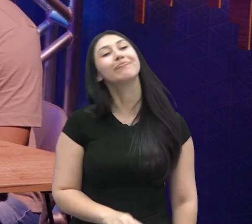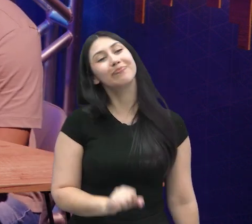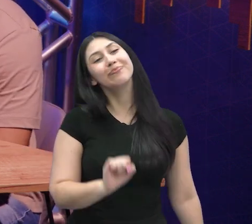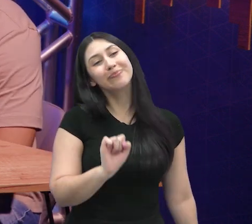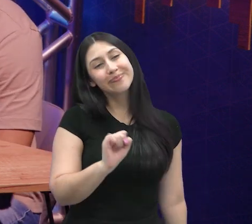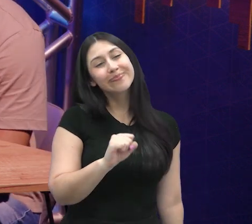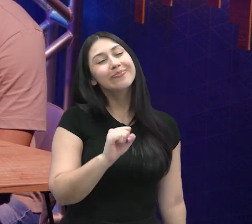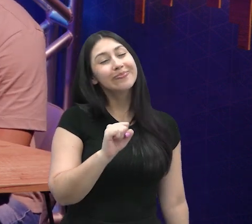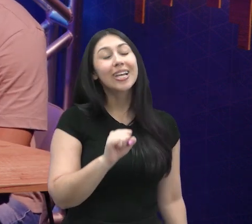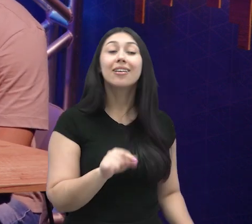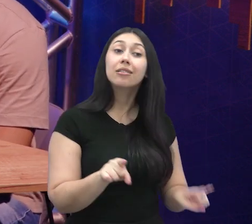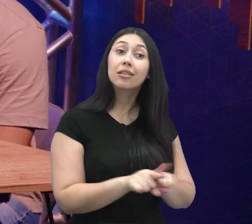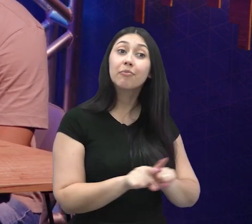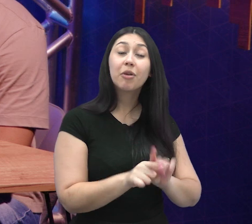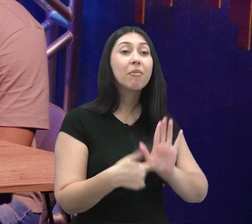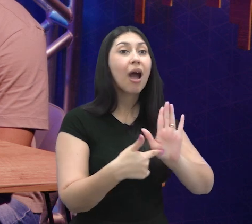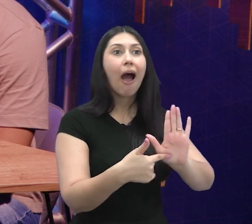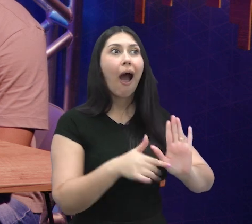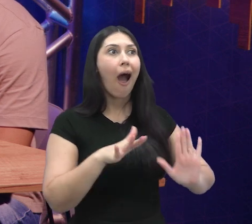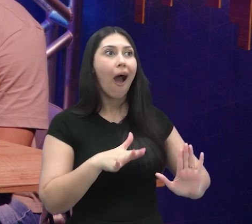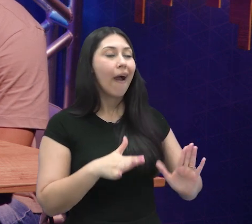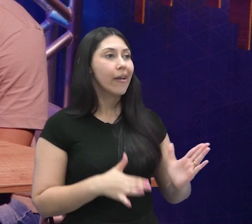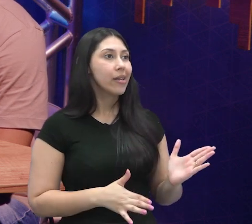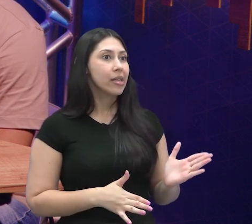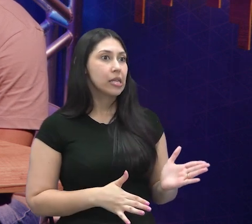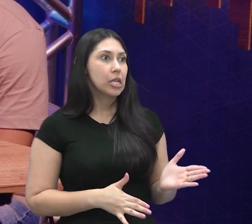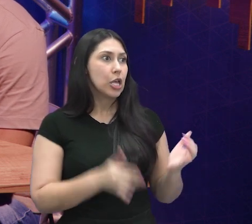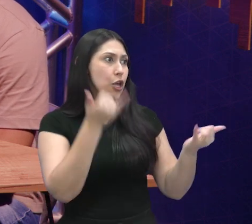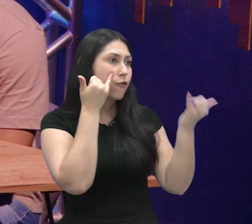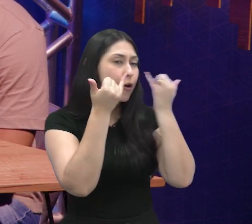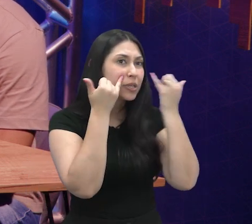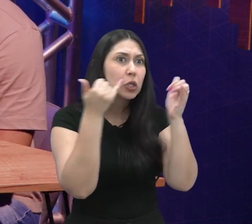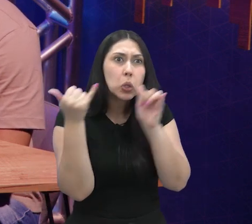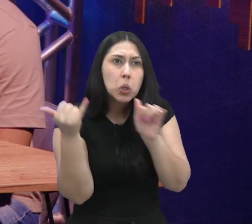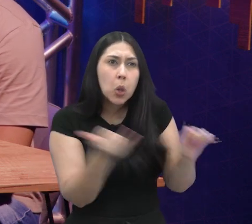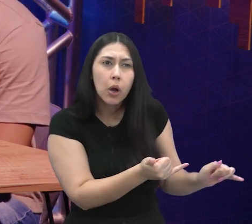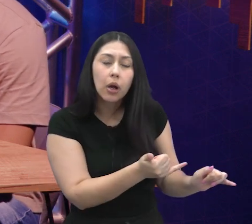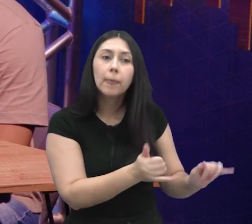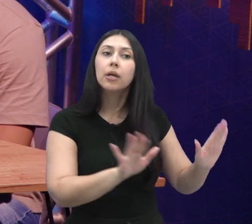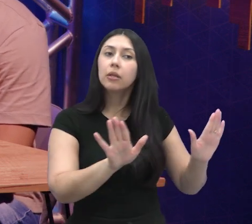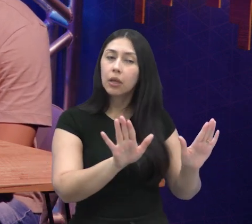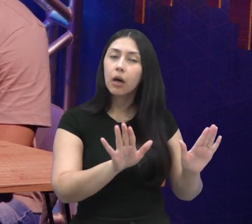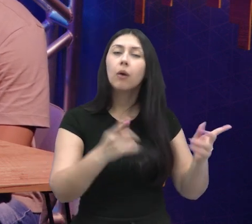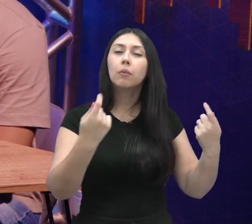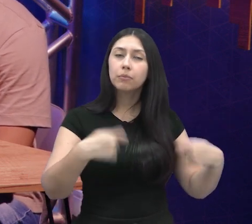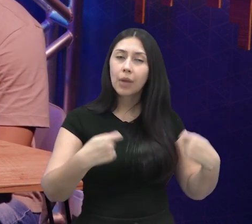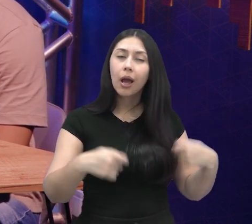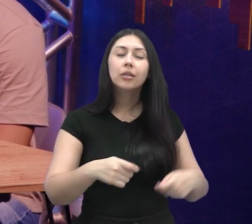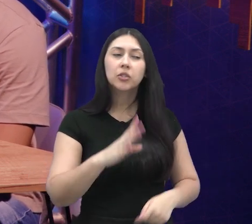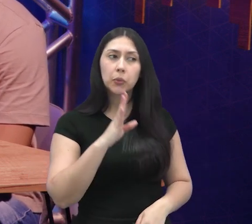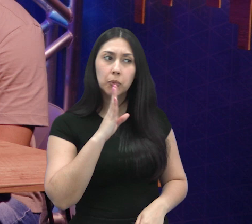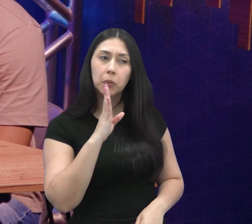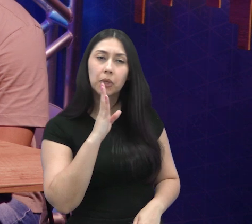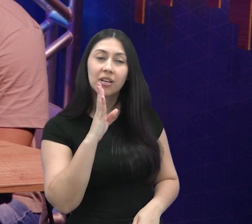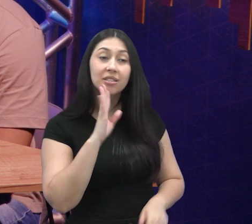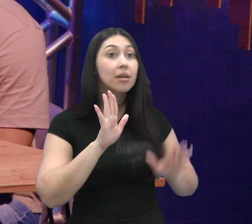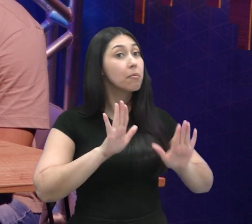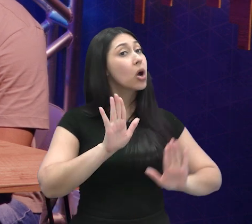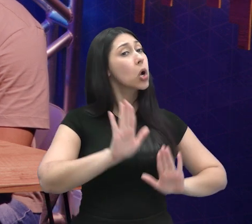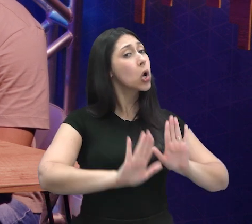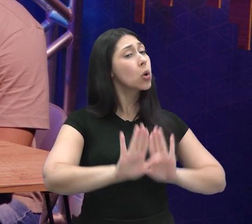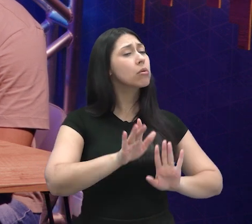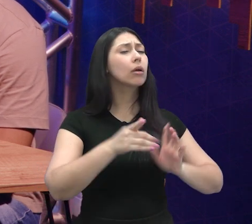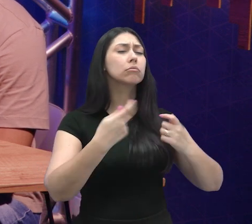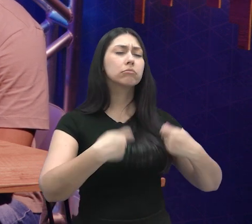na Terra. Exatamente. E vale ressaltar que não é para parar de consumir notícia, é importante a gente se manter informado, mas é